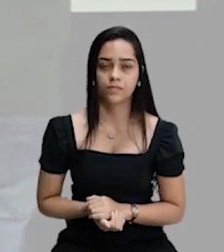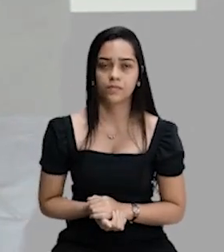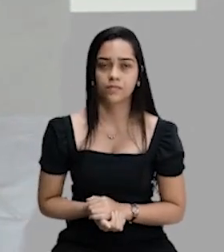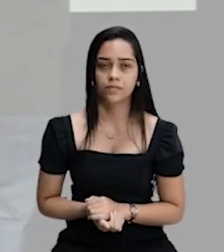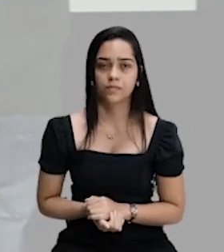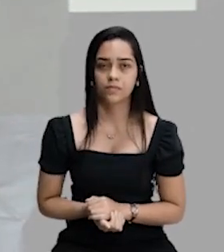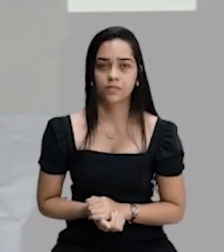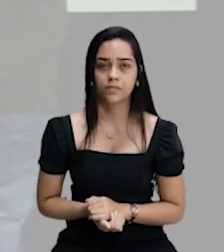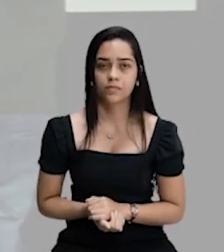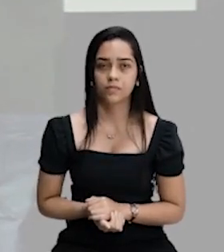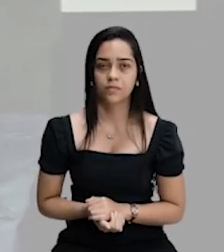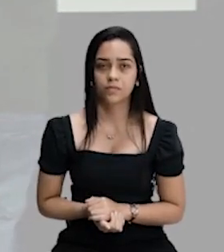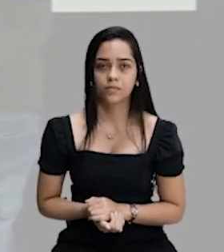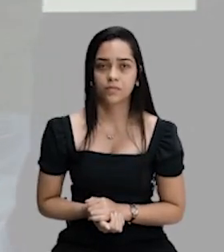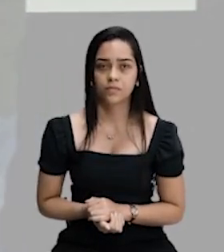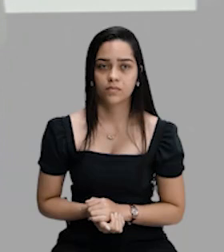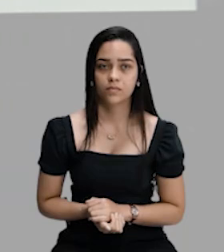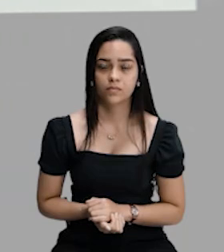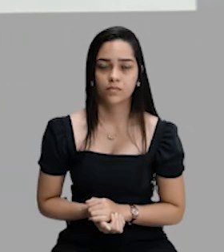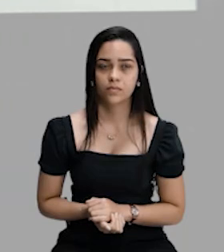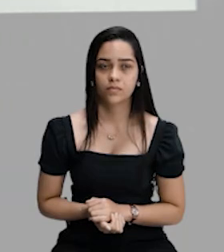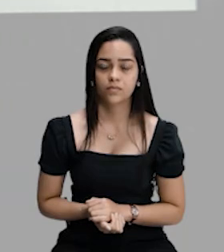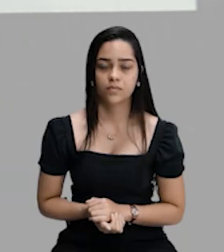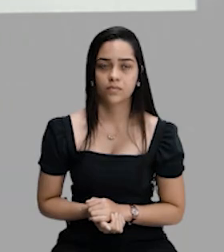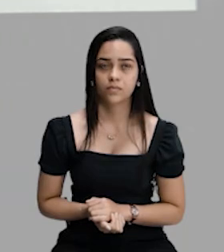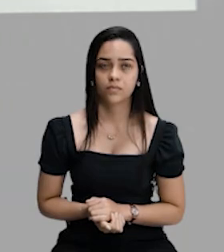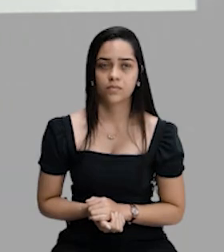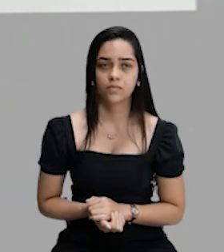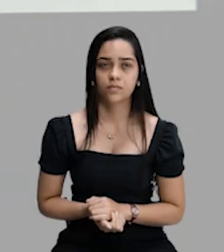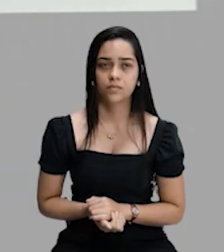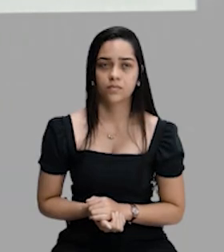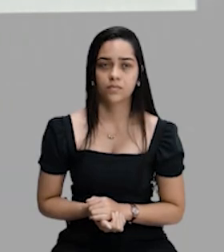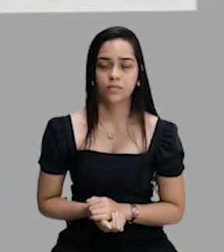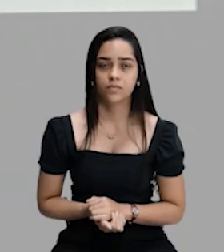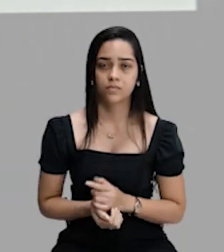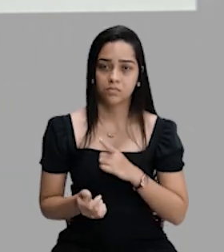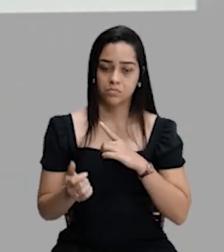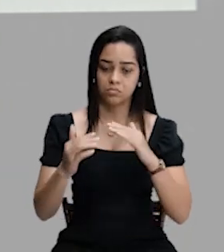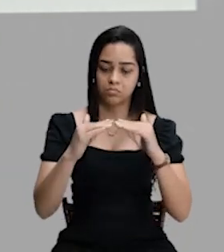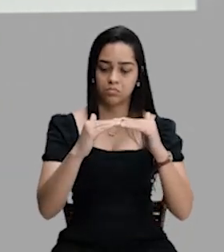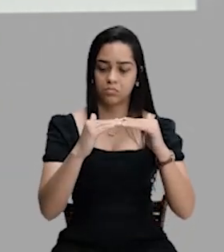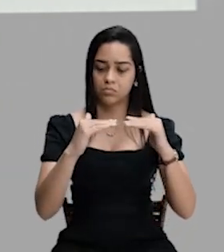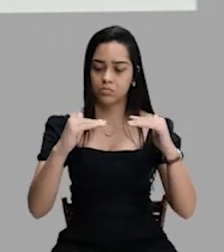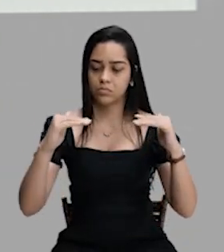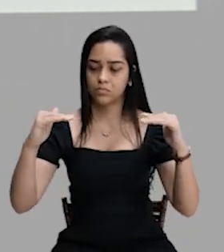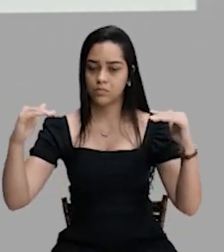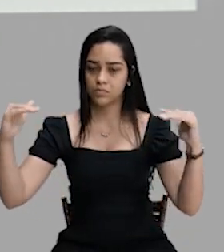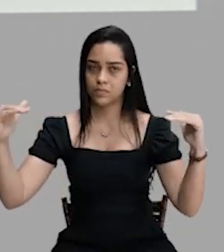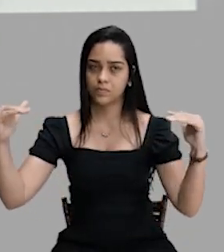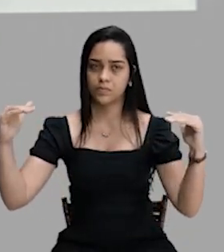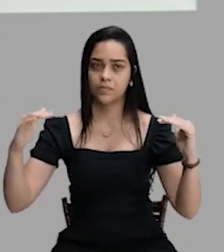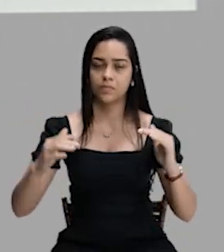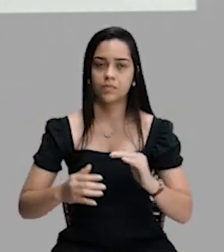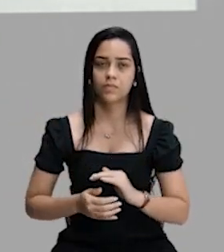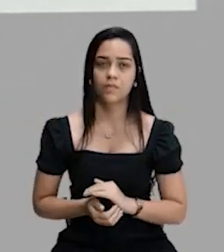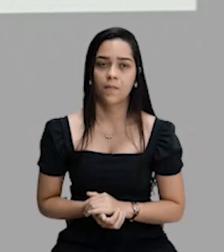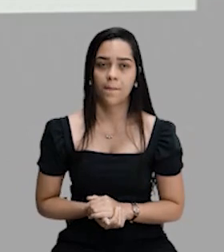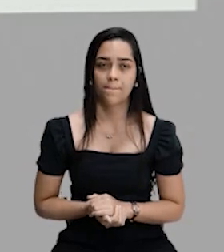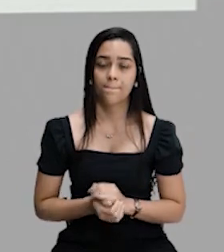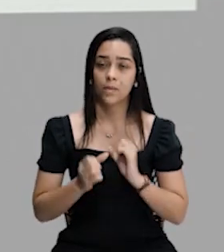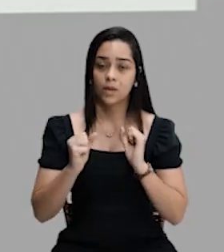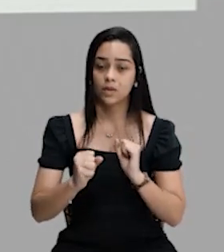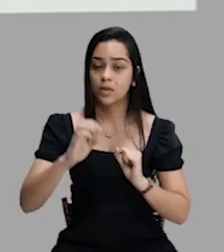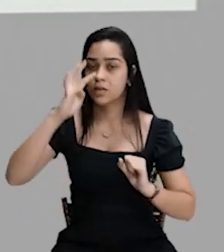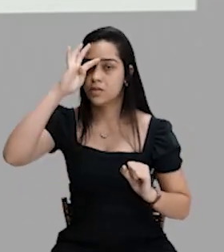igual a 30 Beleza a gente passa uma barra né embaixo para